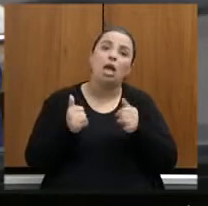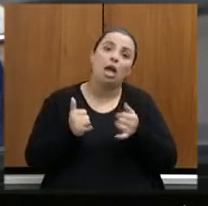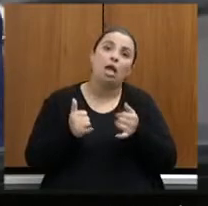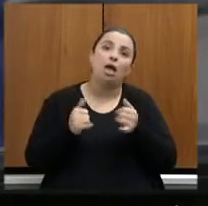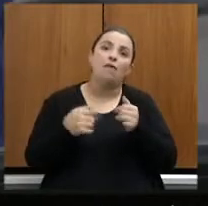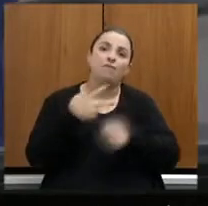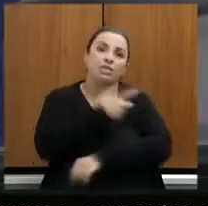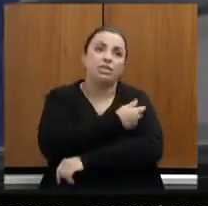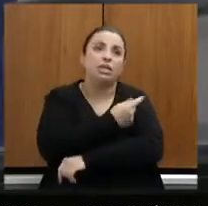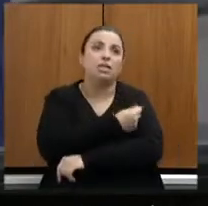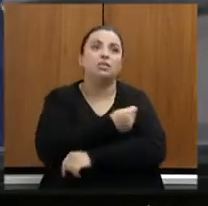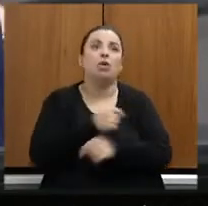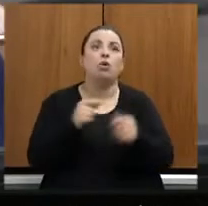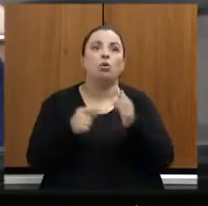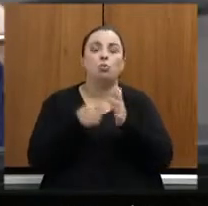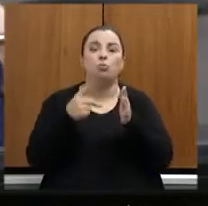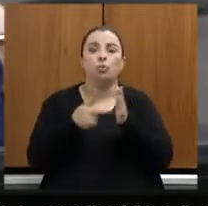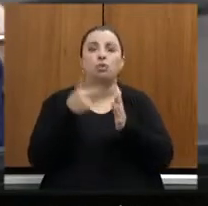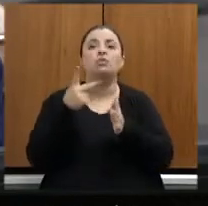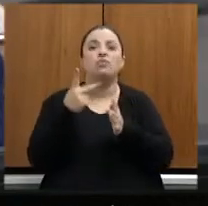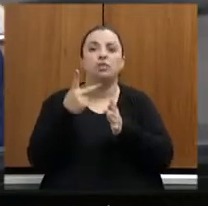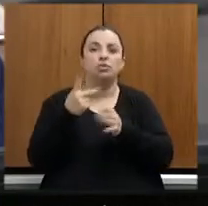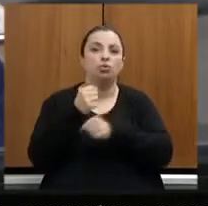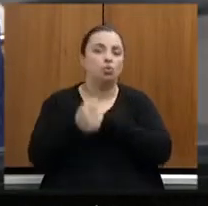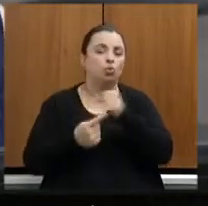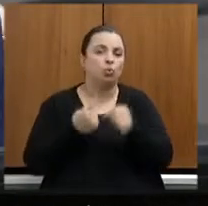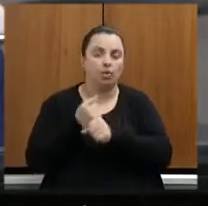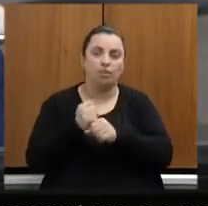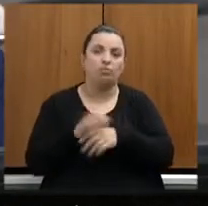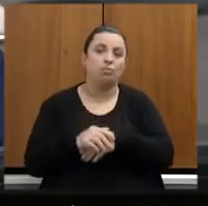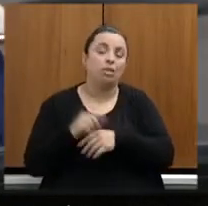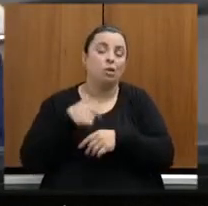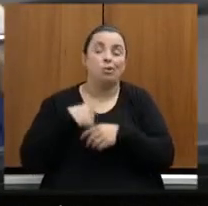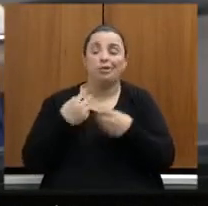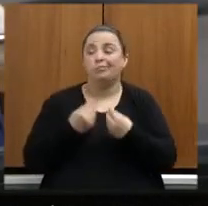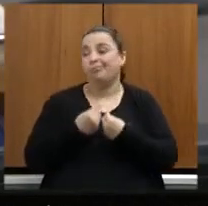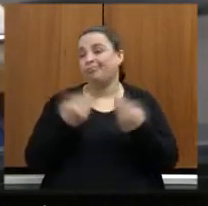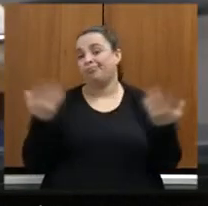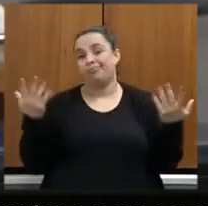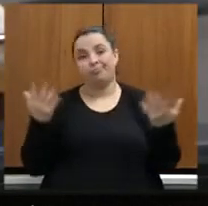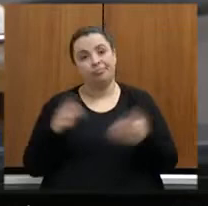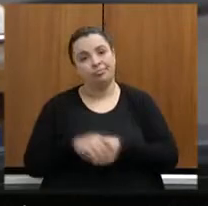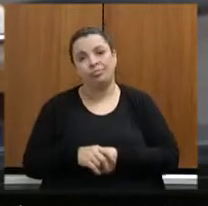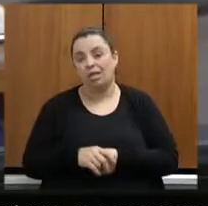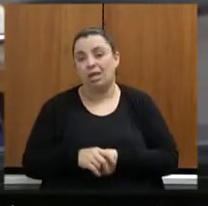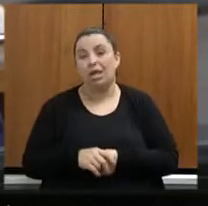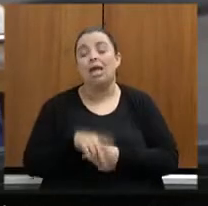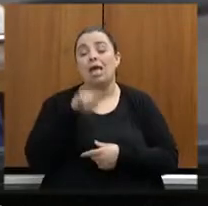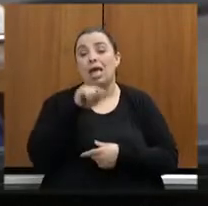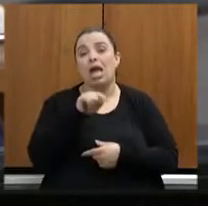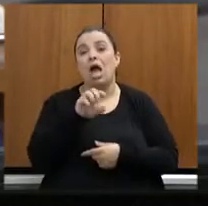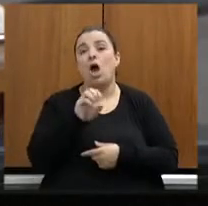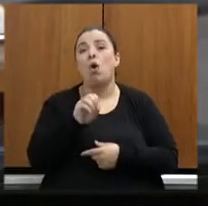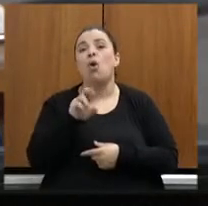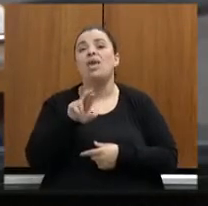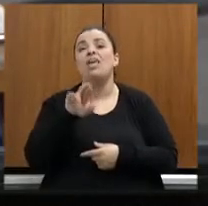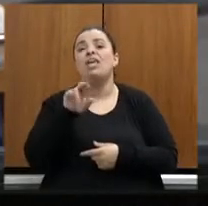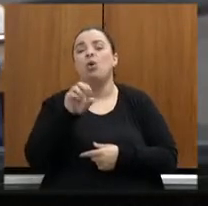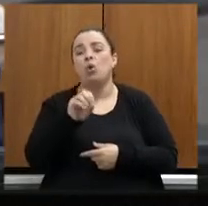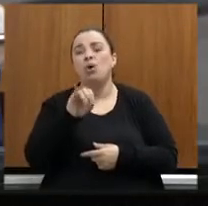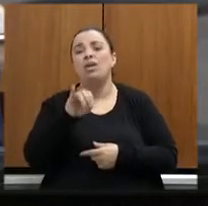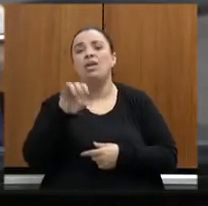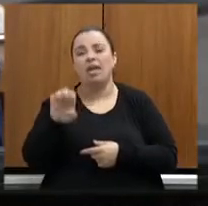nacional esse mundial a gente não tem como Aoi é que trabalha com isso por causa da questão principalmente